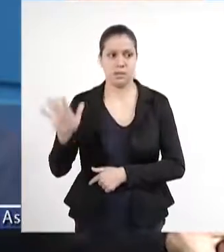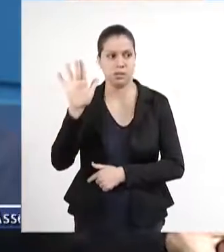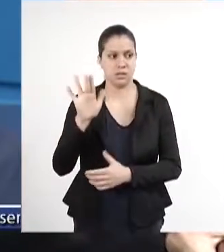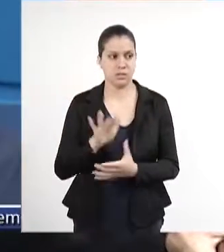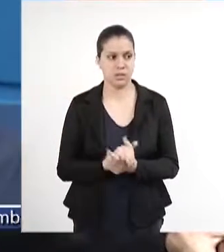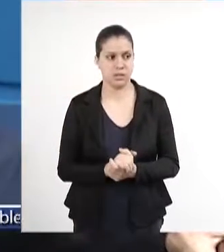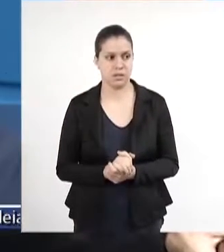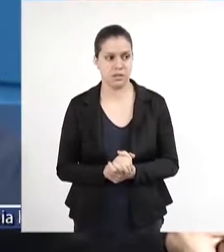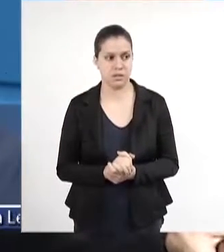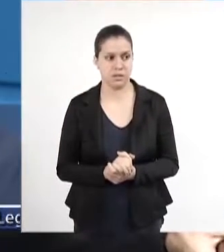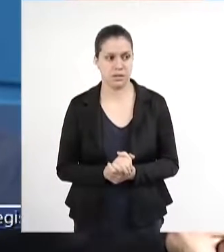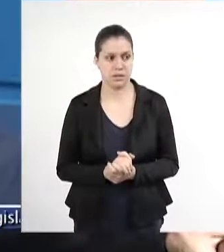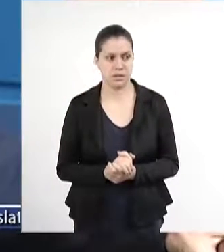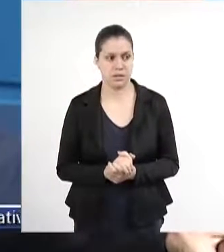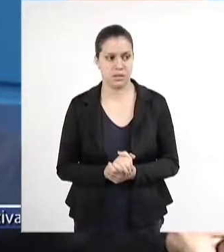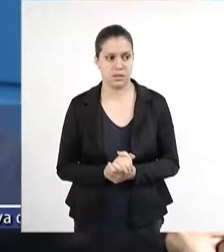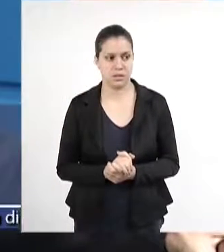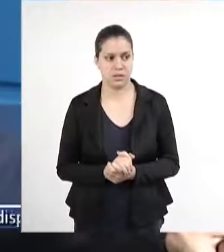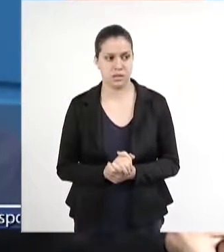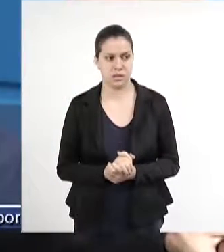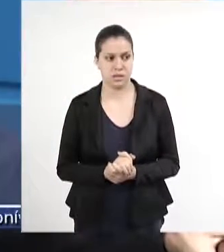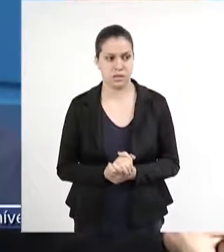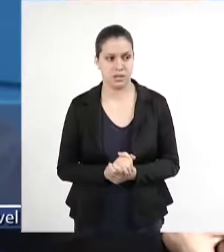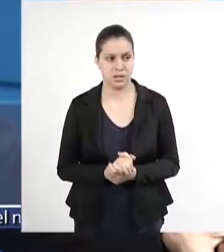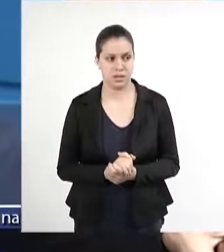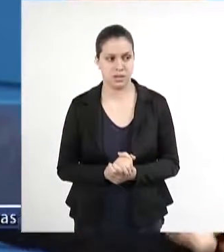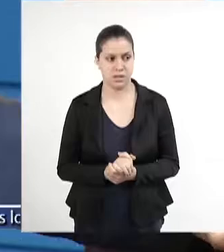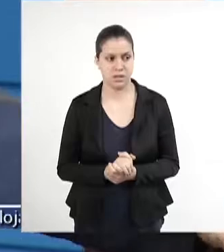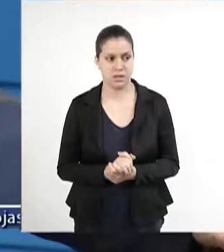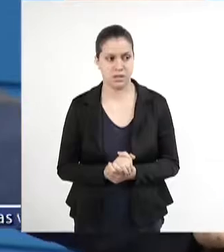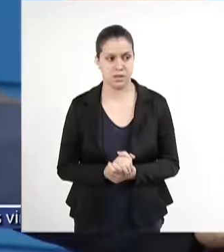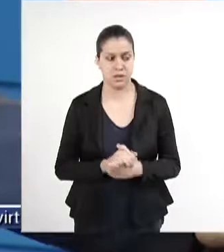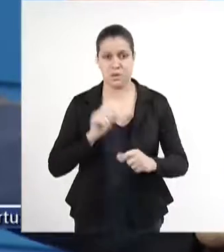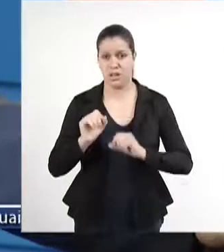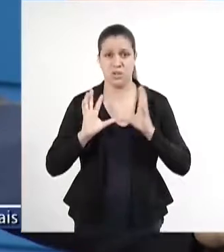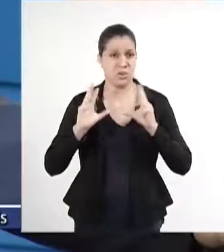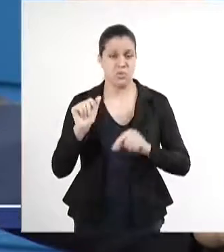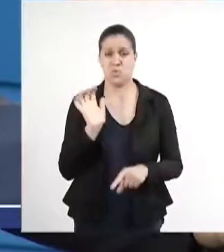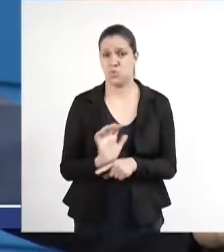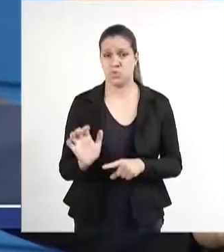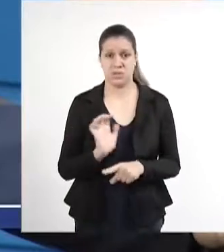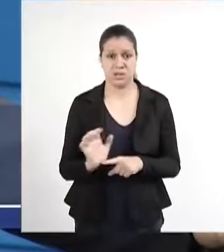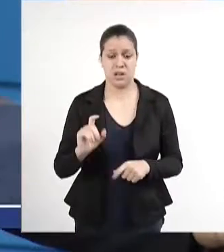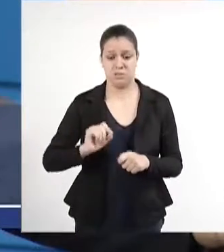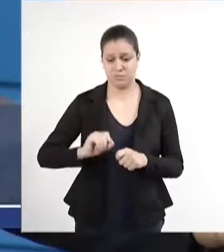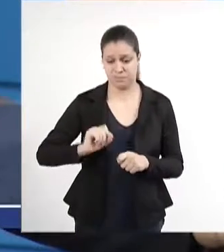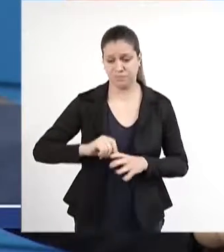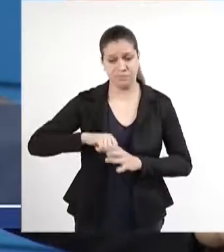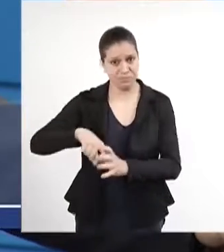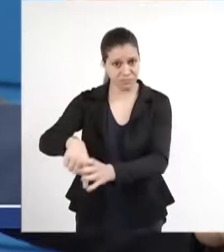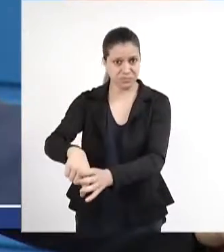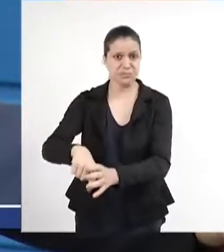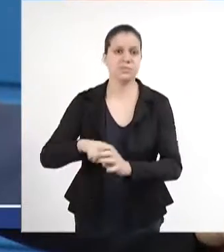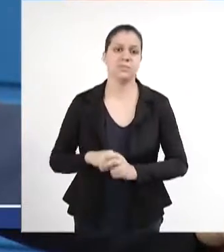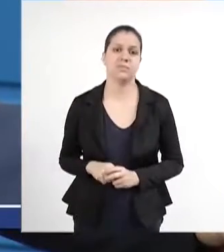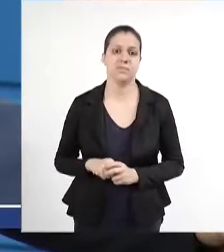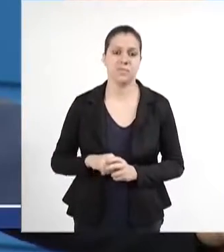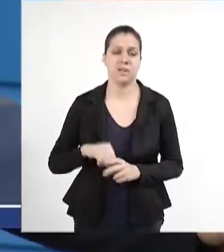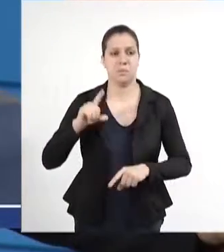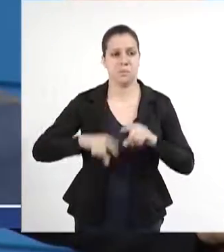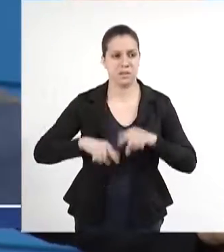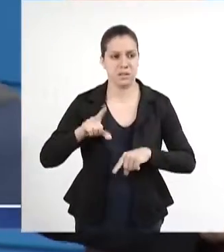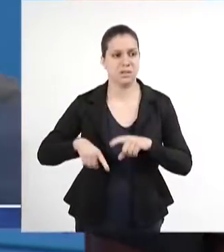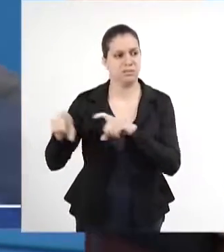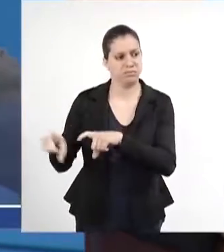lucro. Nós, a âncora verde, é aonde? Dos estados produtores. Só que o estado devendo